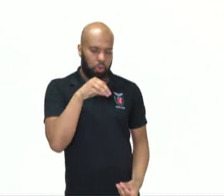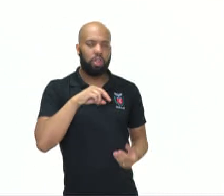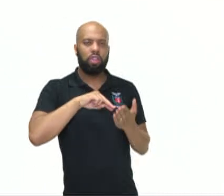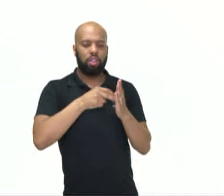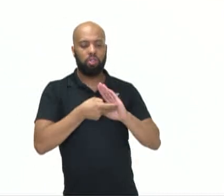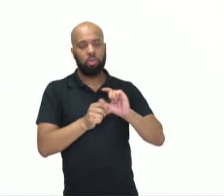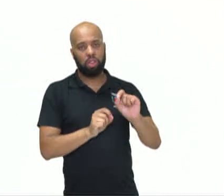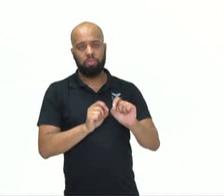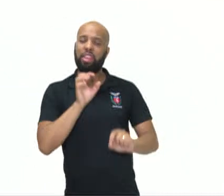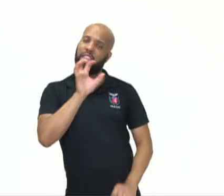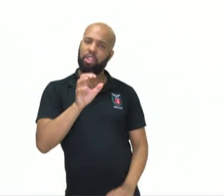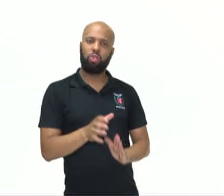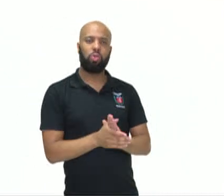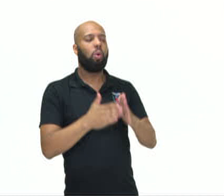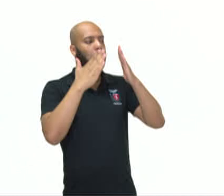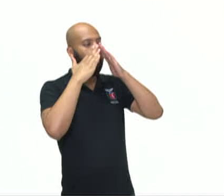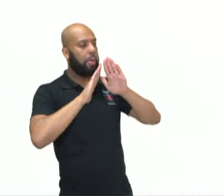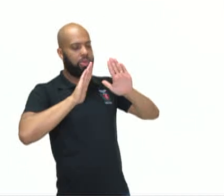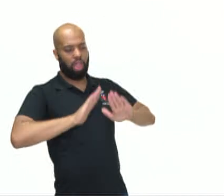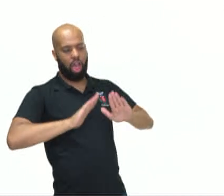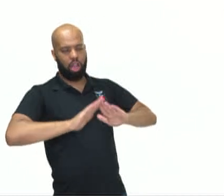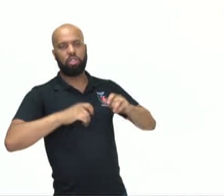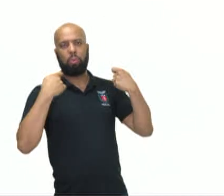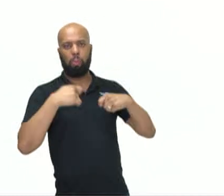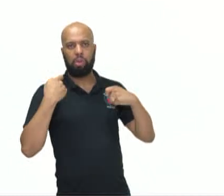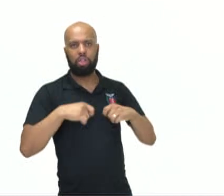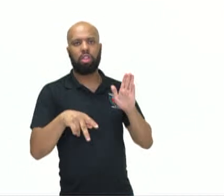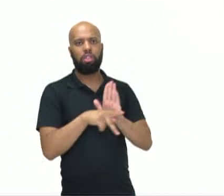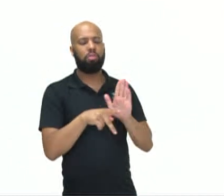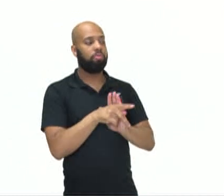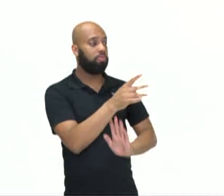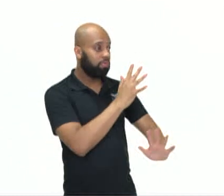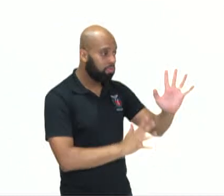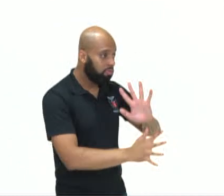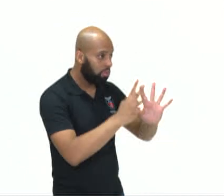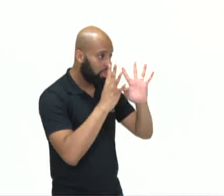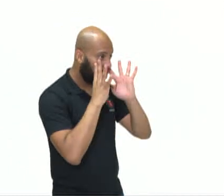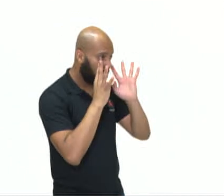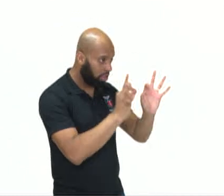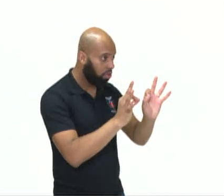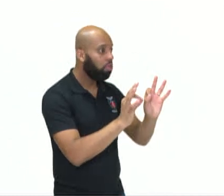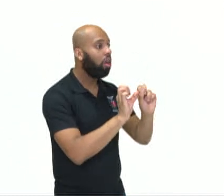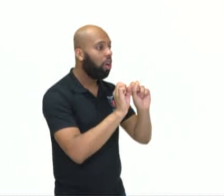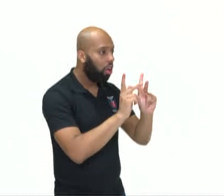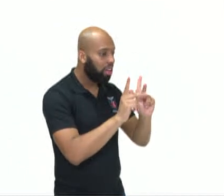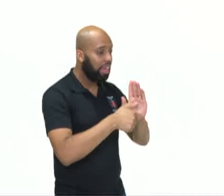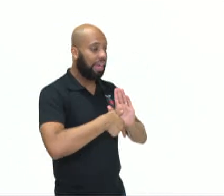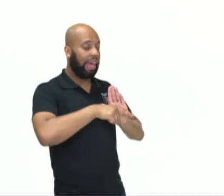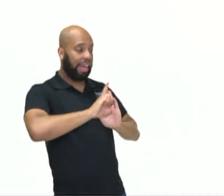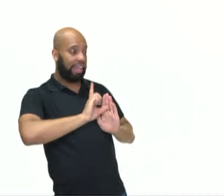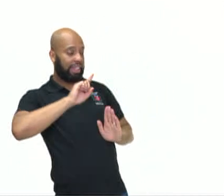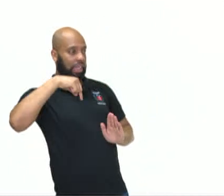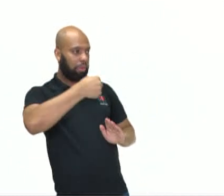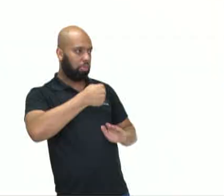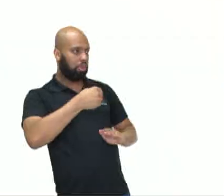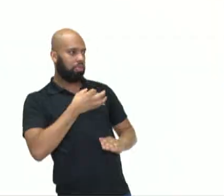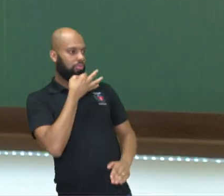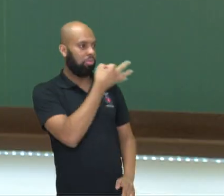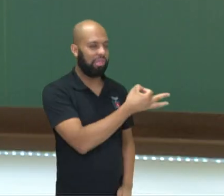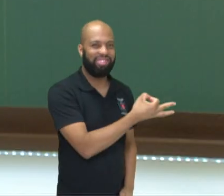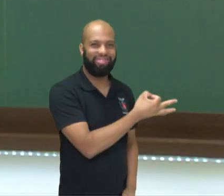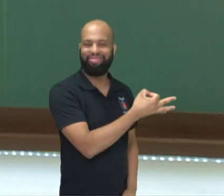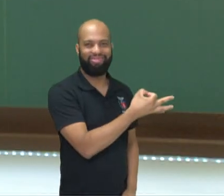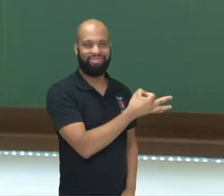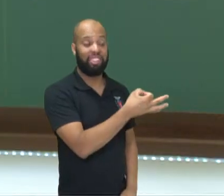alma é isso, a humildade necessária para escutar antes do ímpeto de intervir. Então,